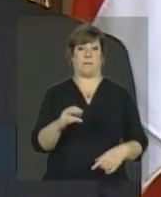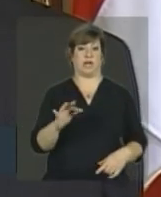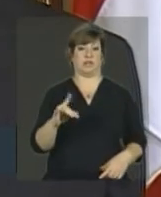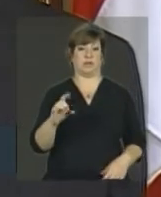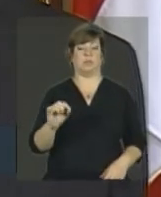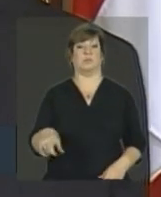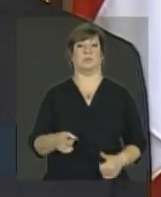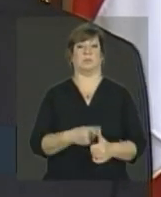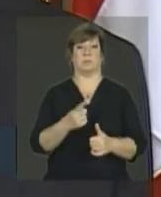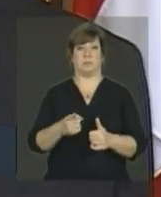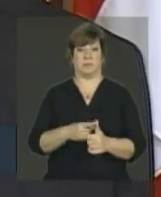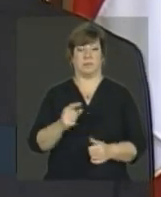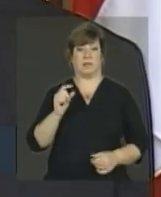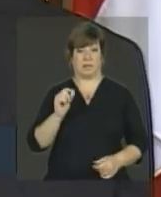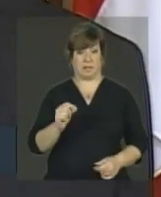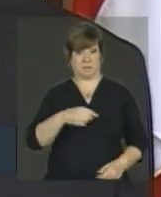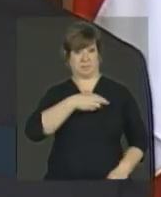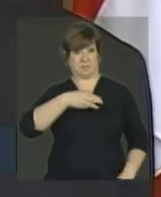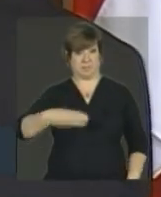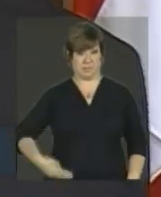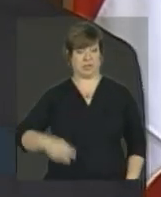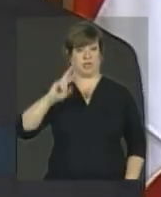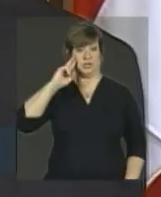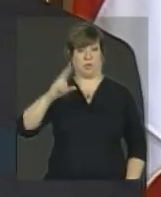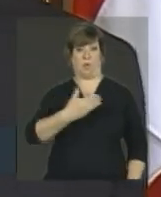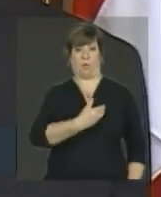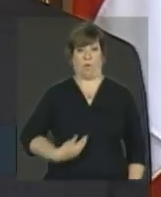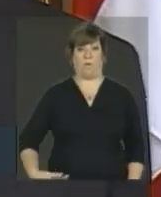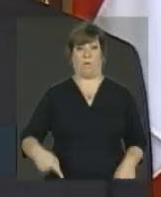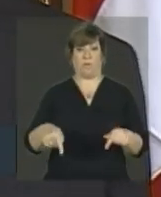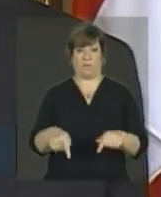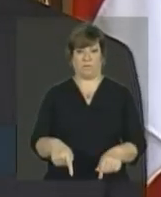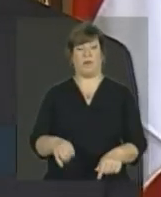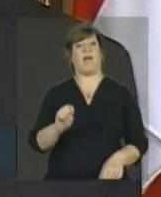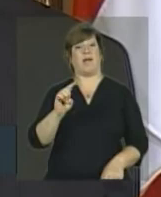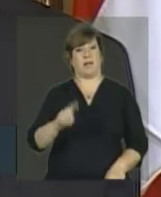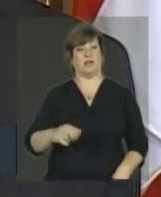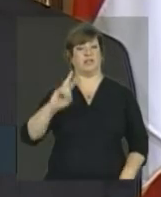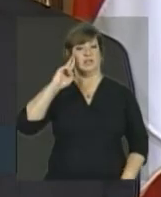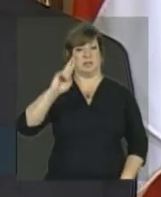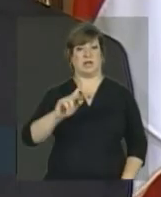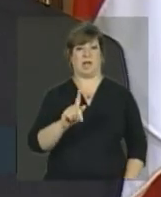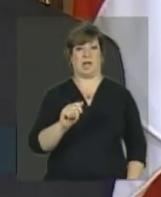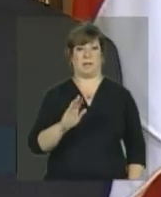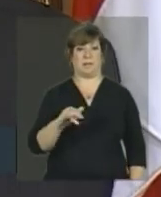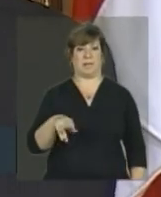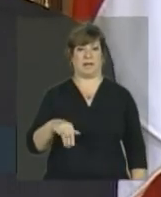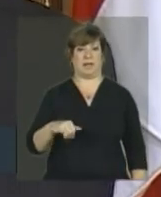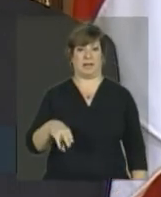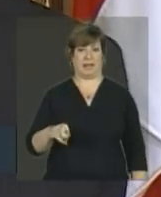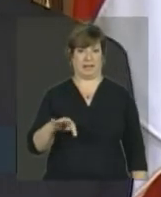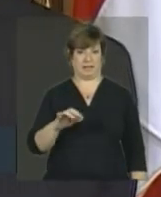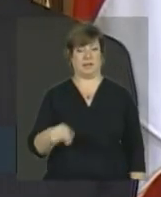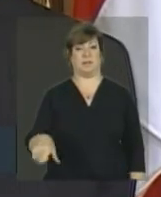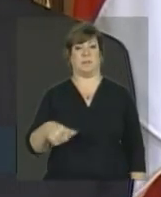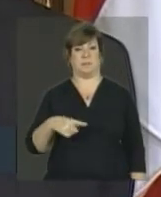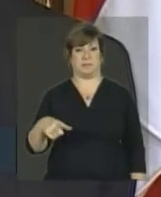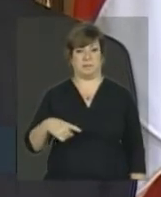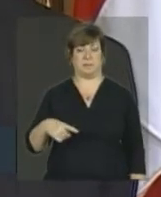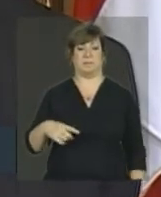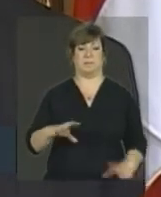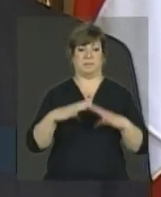O primeiro-ministro e chefe de governo é chefe do gabinete. O parlamento é composto